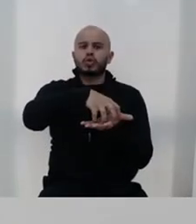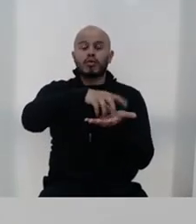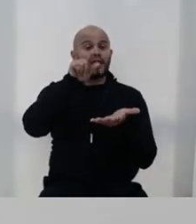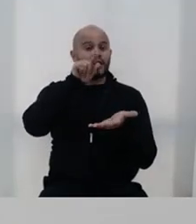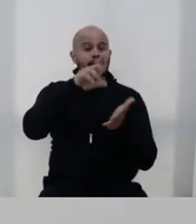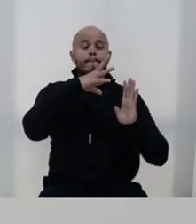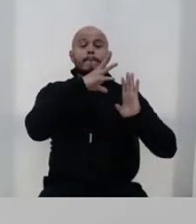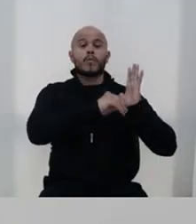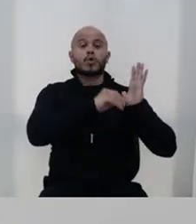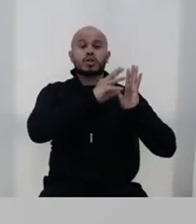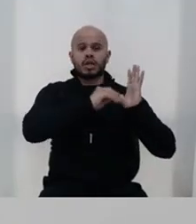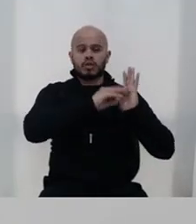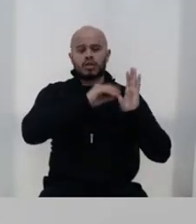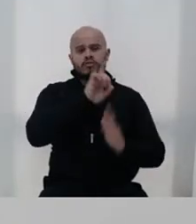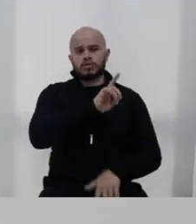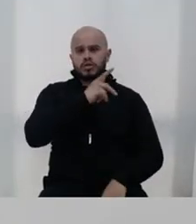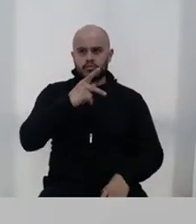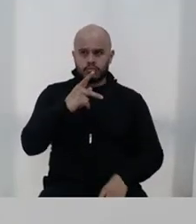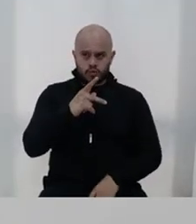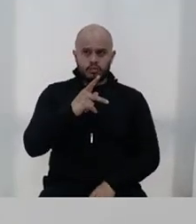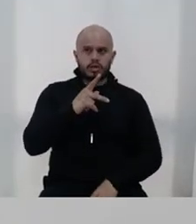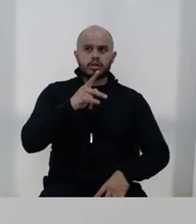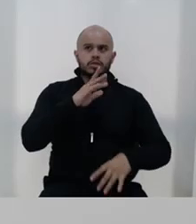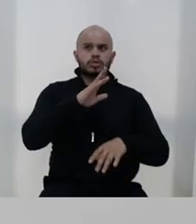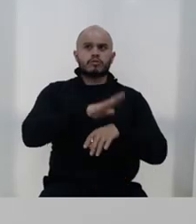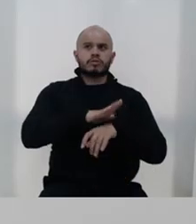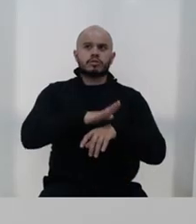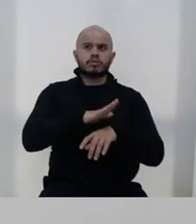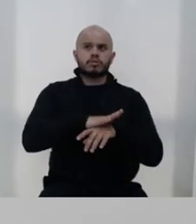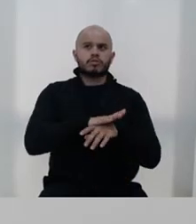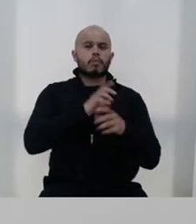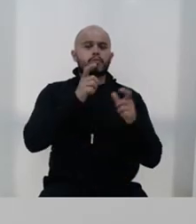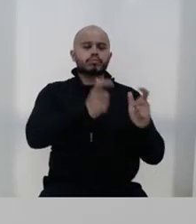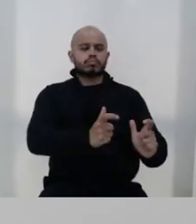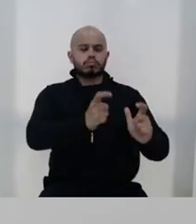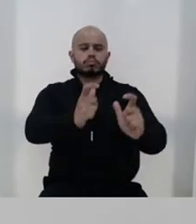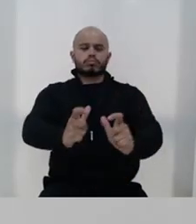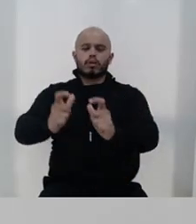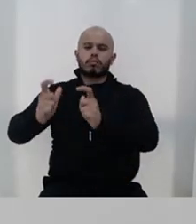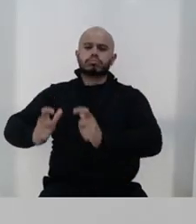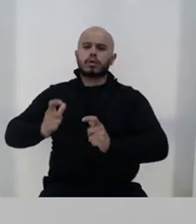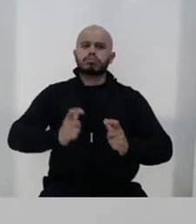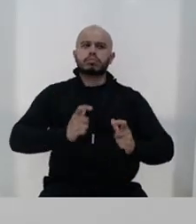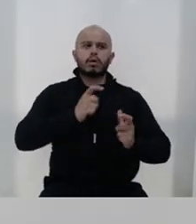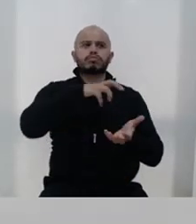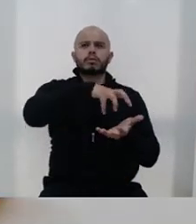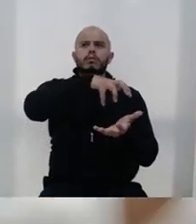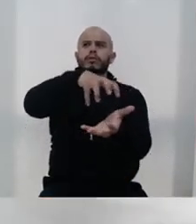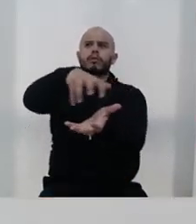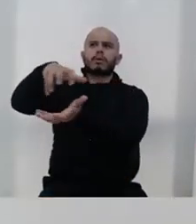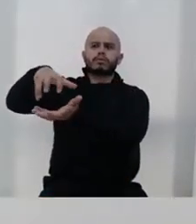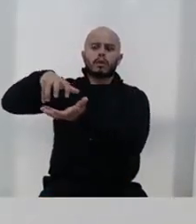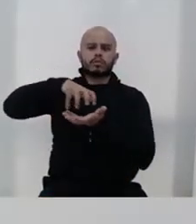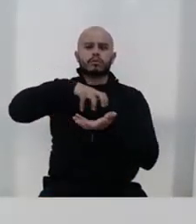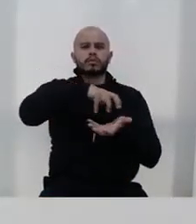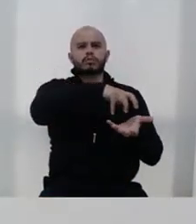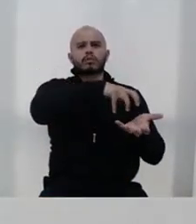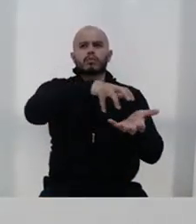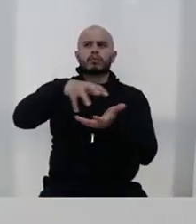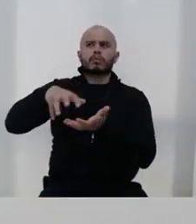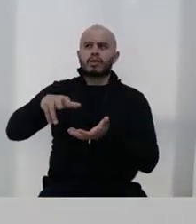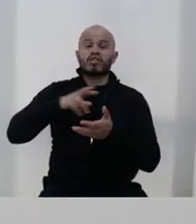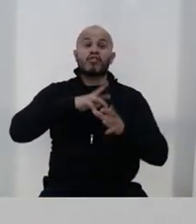do Maranhão, de instalação de sedes em uma forma diferente das sedes tradicionais, como nós temos aqui, por exemplo, em Santo